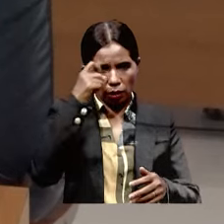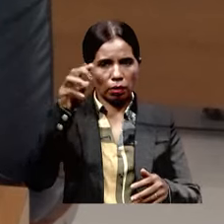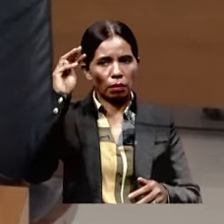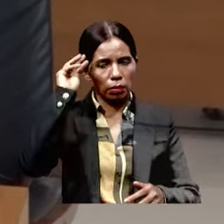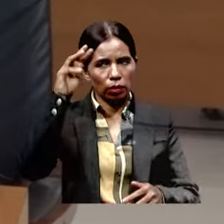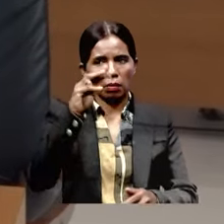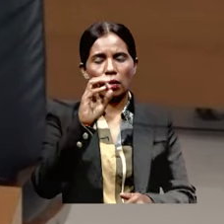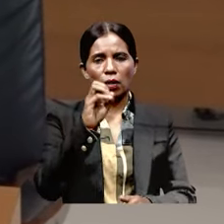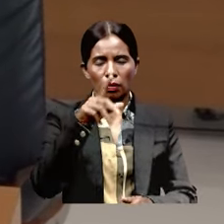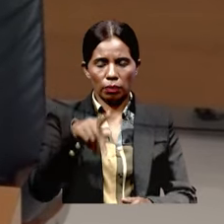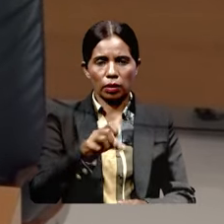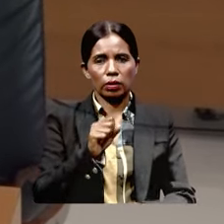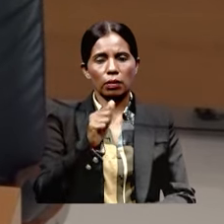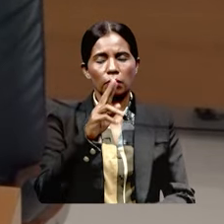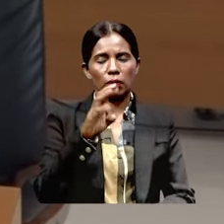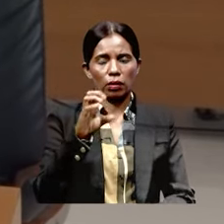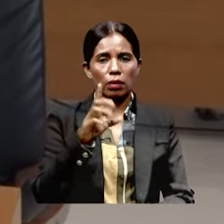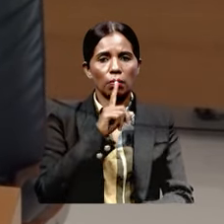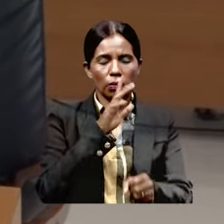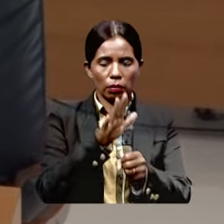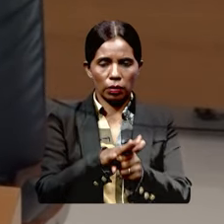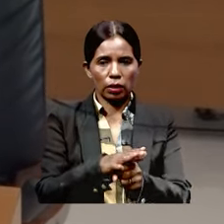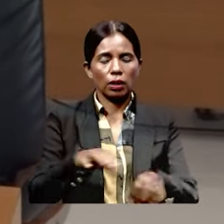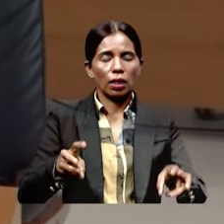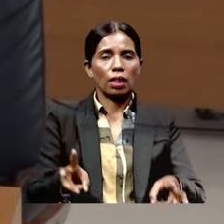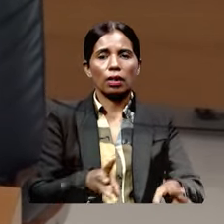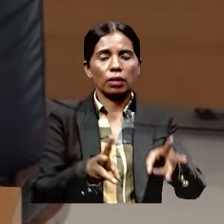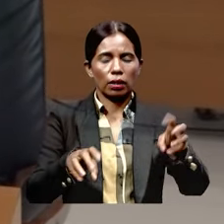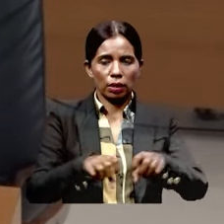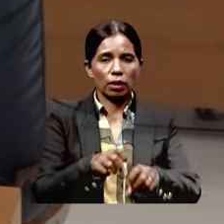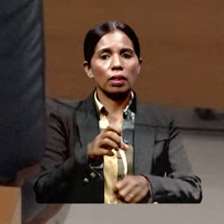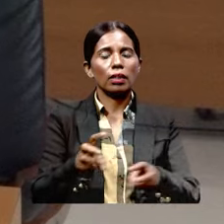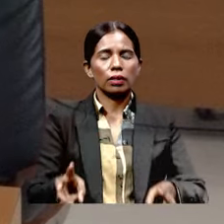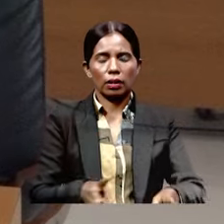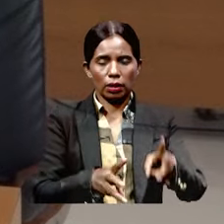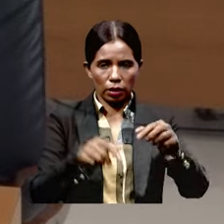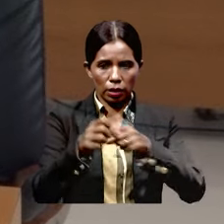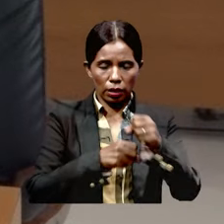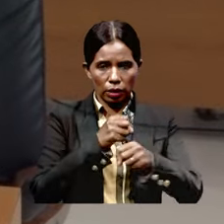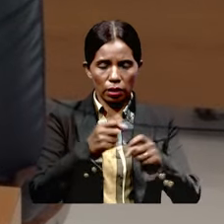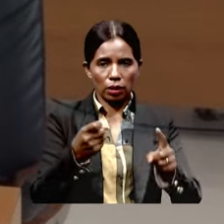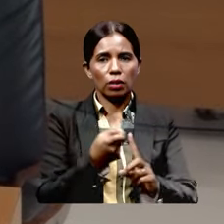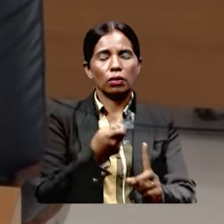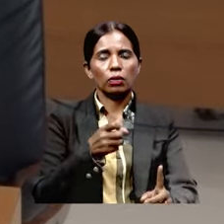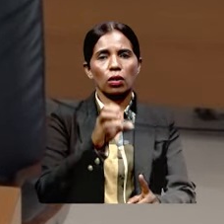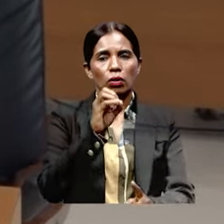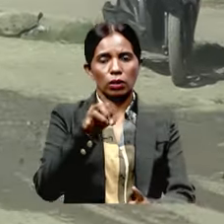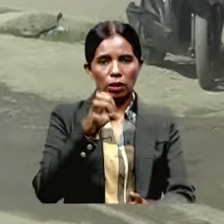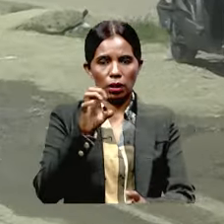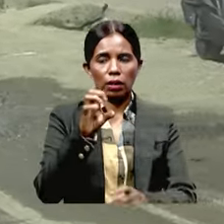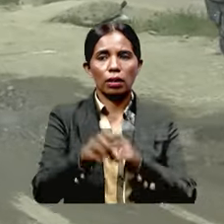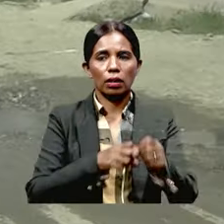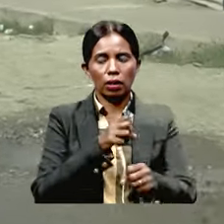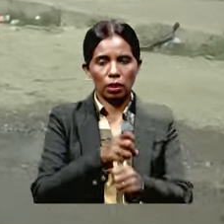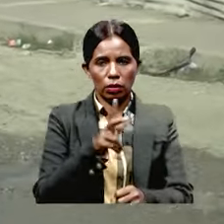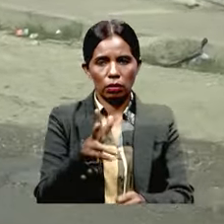de Obras Públicas, Samuel Marçal, promete se radia a estrada Hirakne e a tina ne, lhe orçamento geral Estado, tina rihun rua